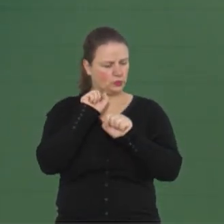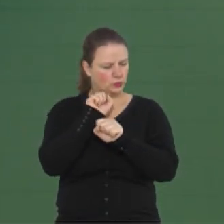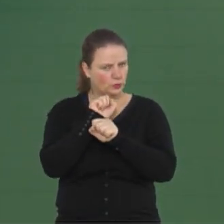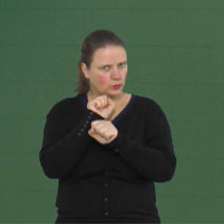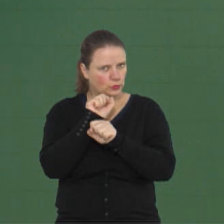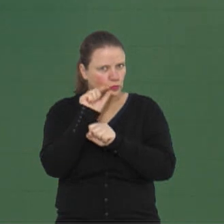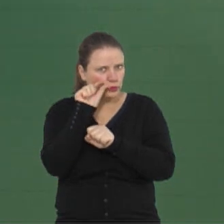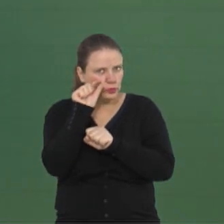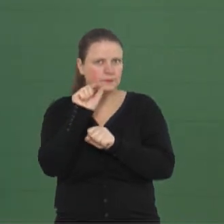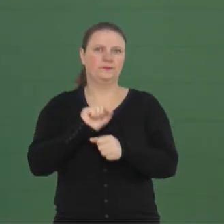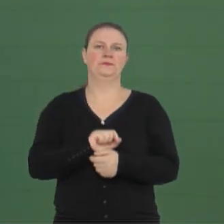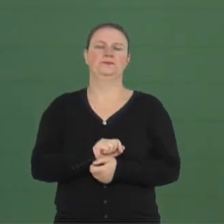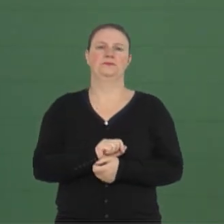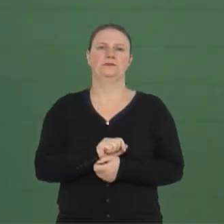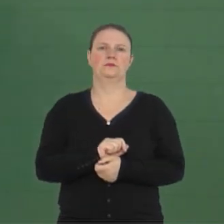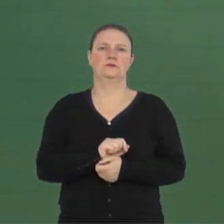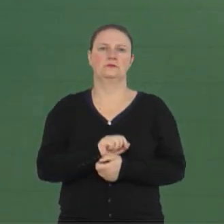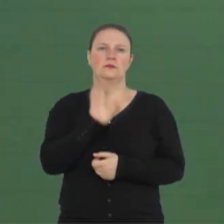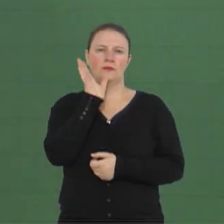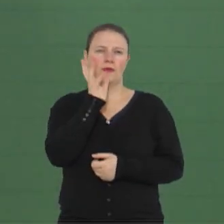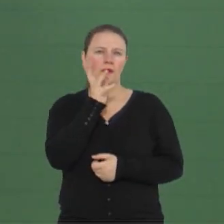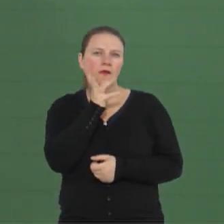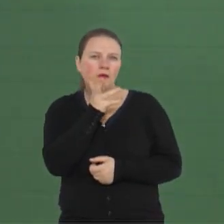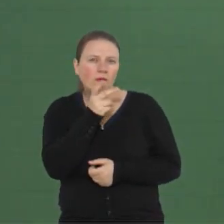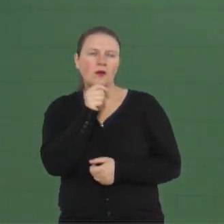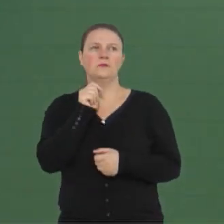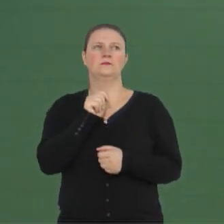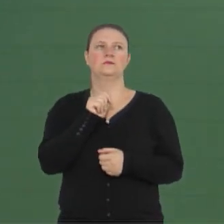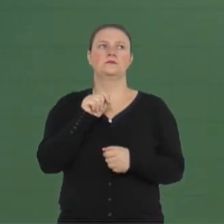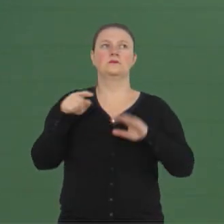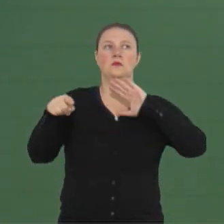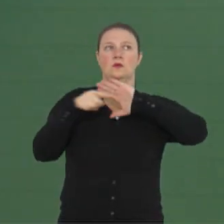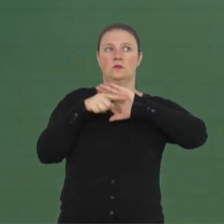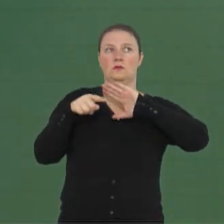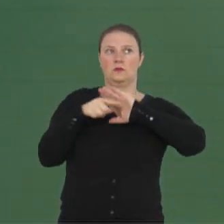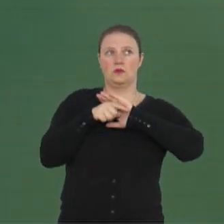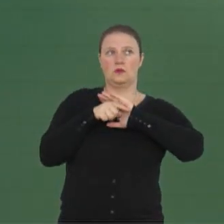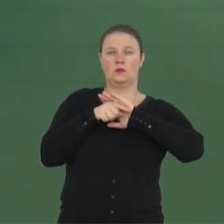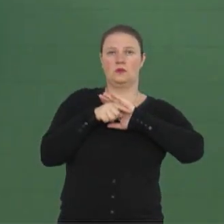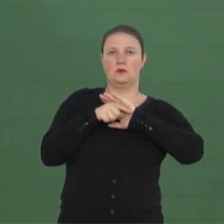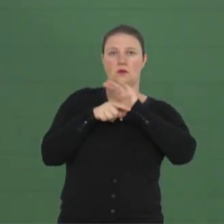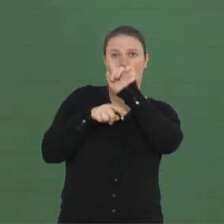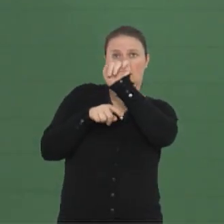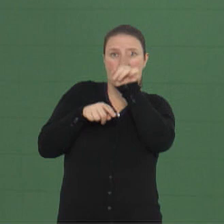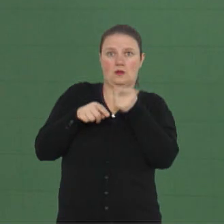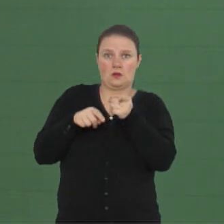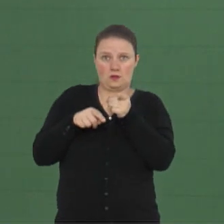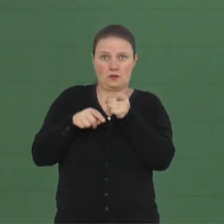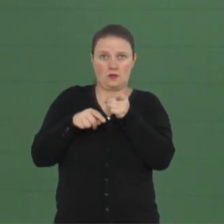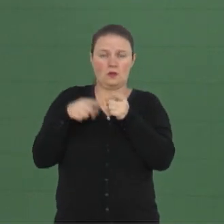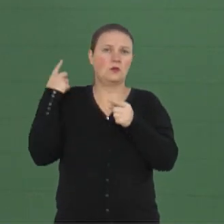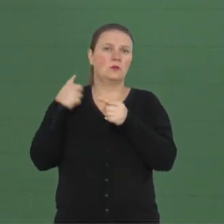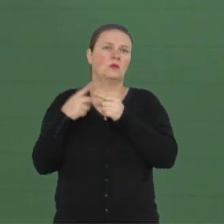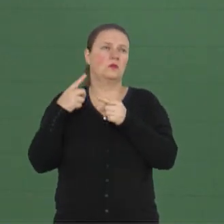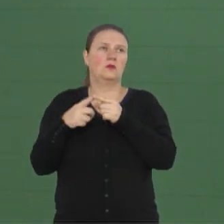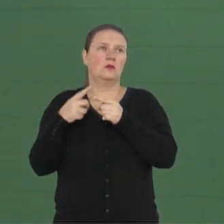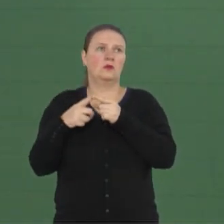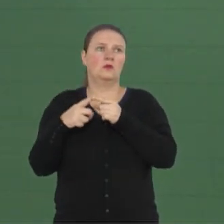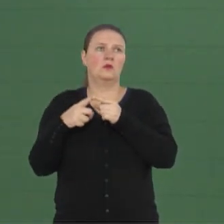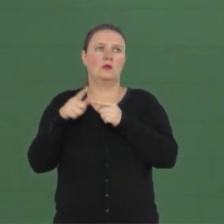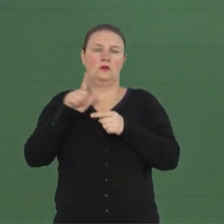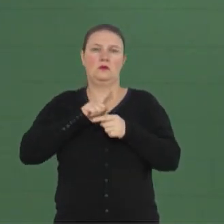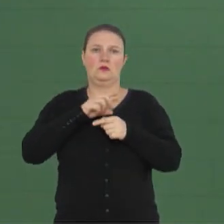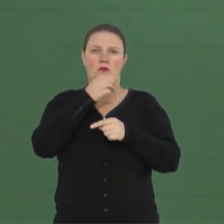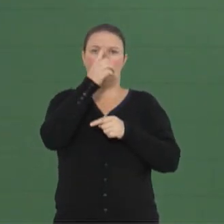final da expressão, para não errar o cálculo. Menos, abre o parênteses novamente, por quê? Veja, eu